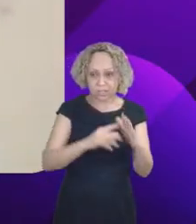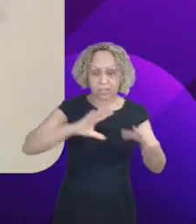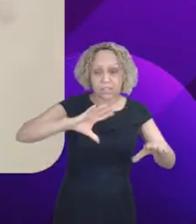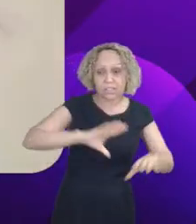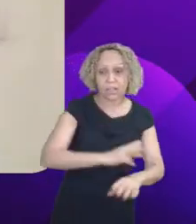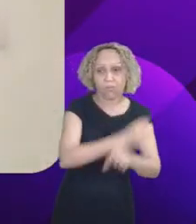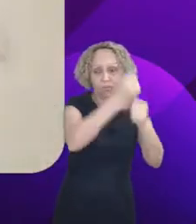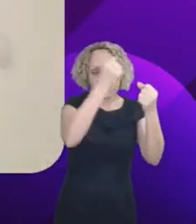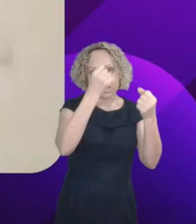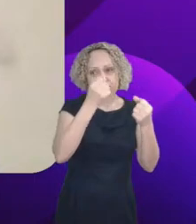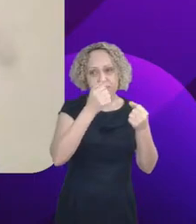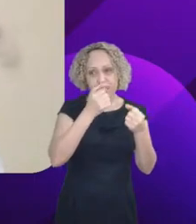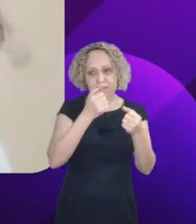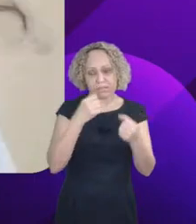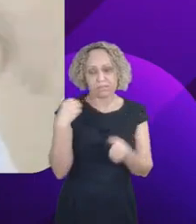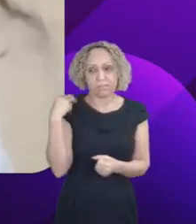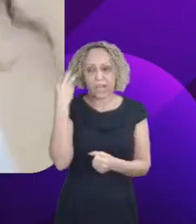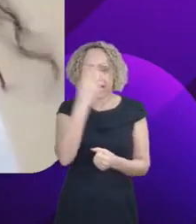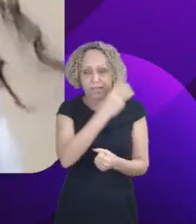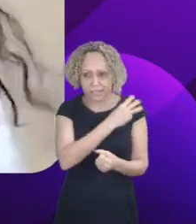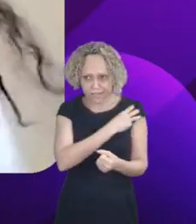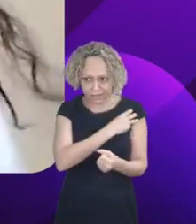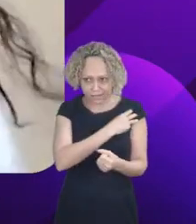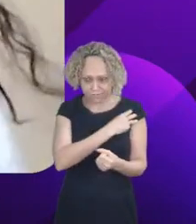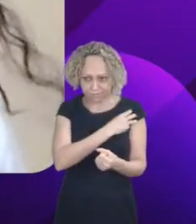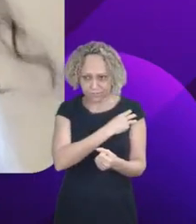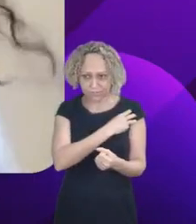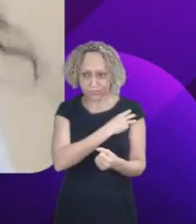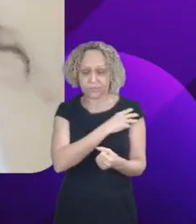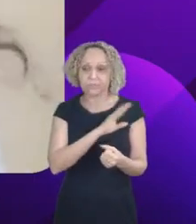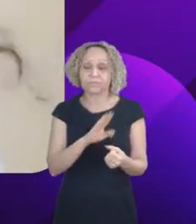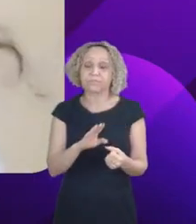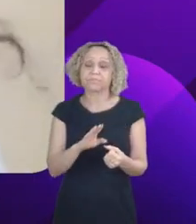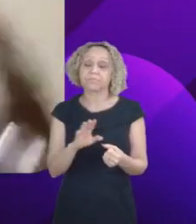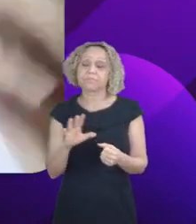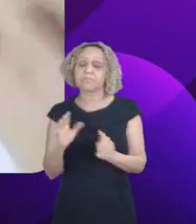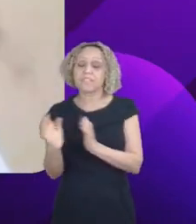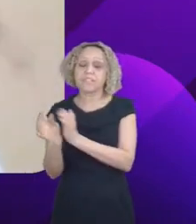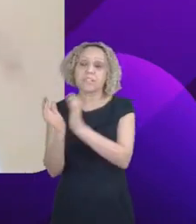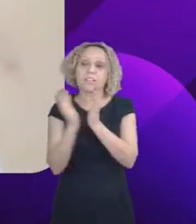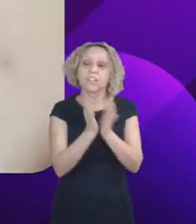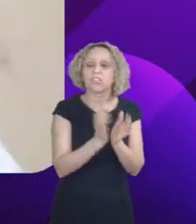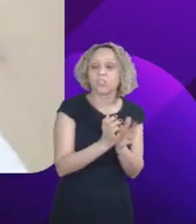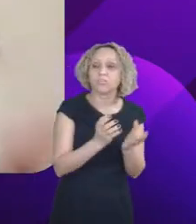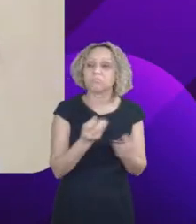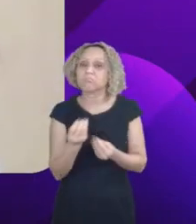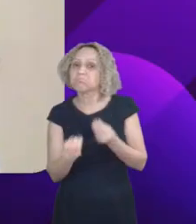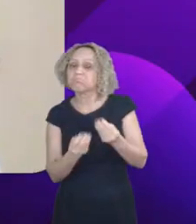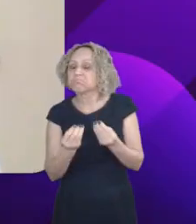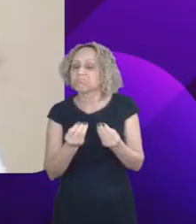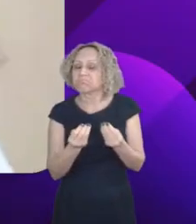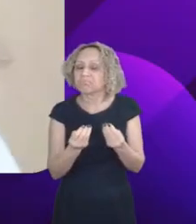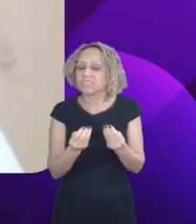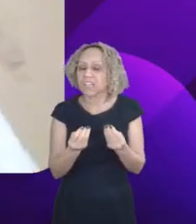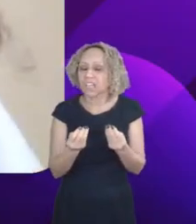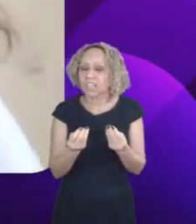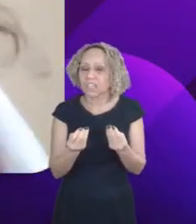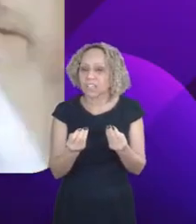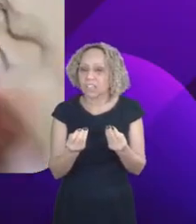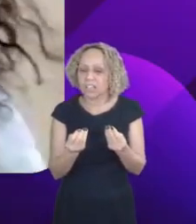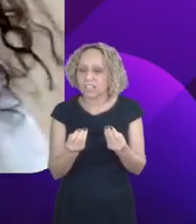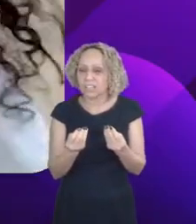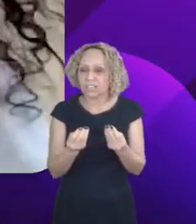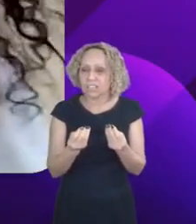ela conhece a legislação, mas as outras tropas não. As outras tropas sequer não tiveram aprofundamento nessa lei, às vezes